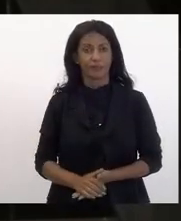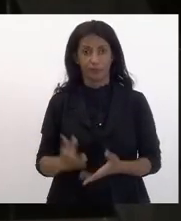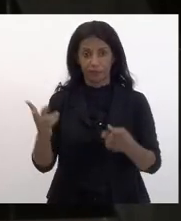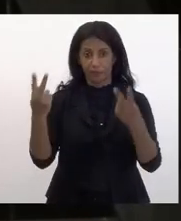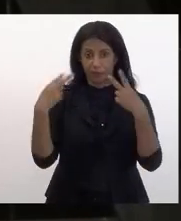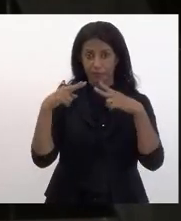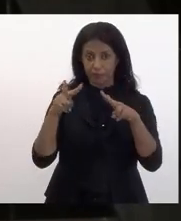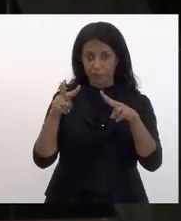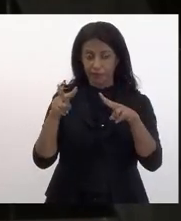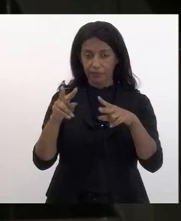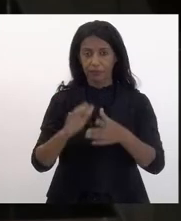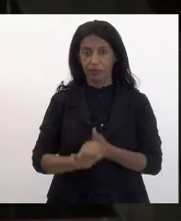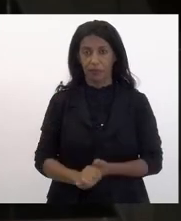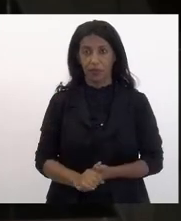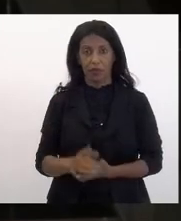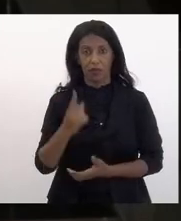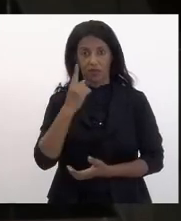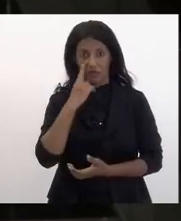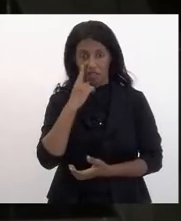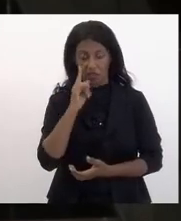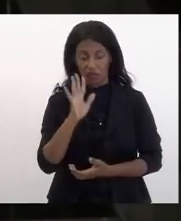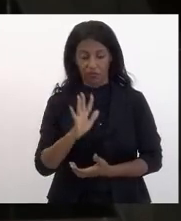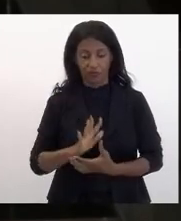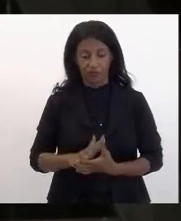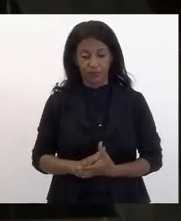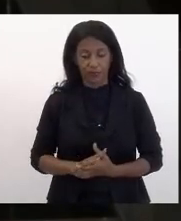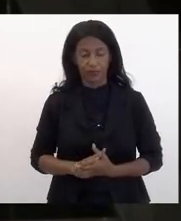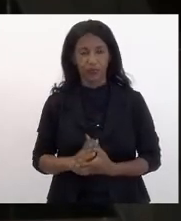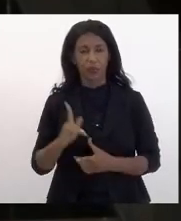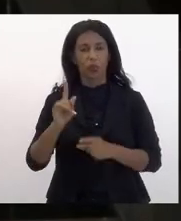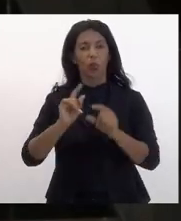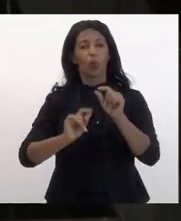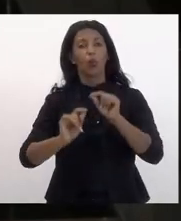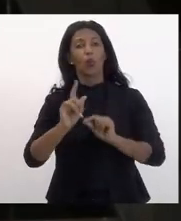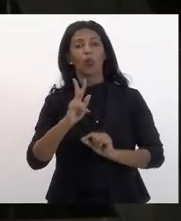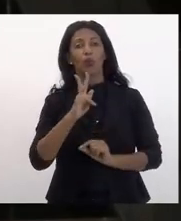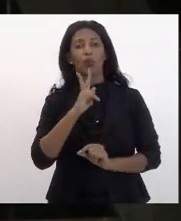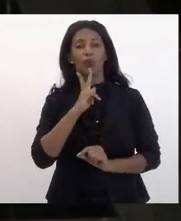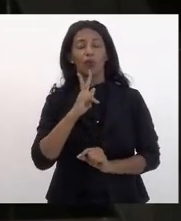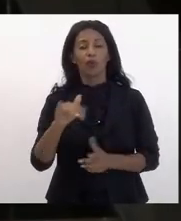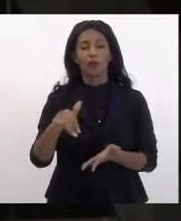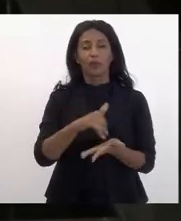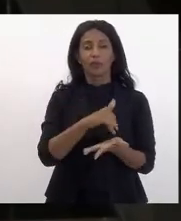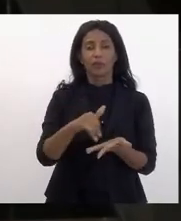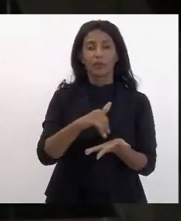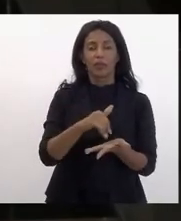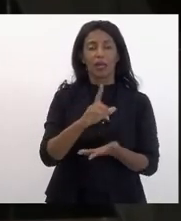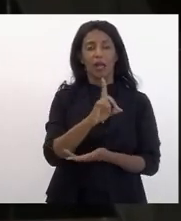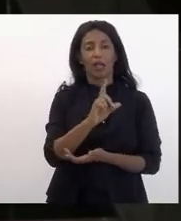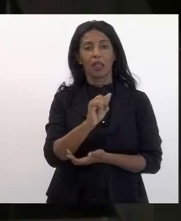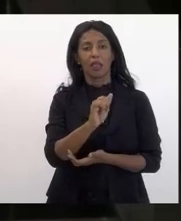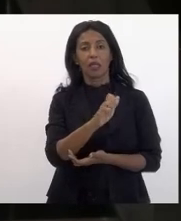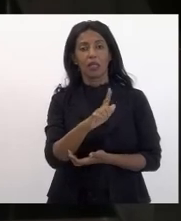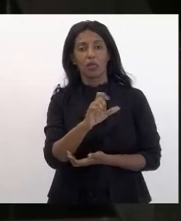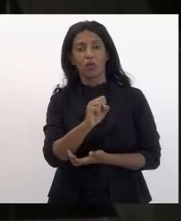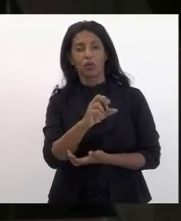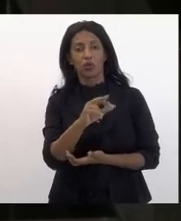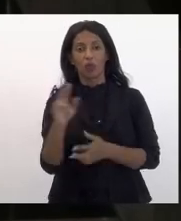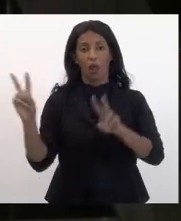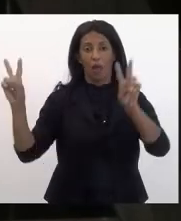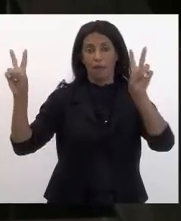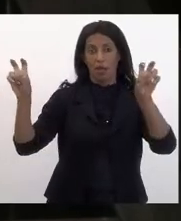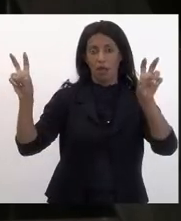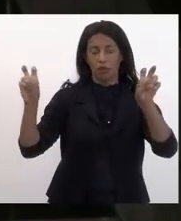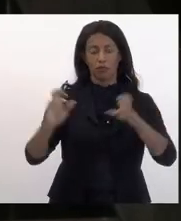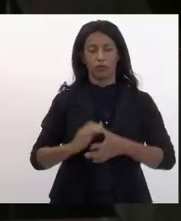Vejam e ouçam o que disse o secretário Daniel Sorães. Abre